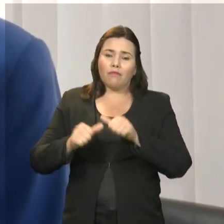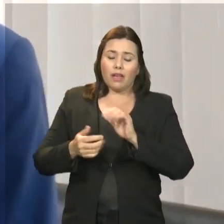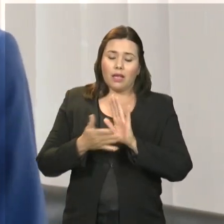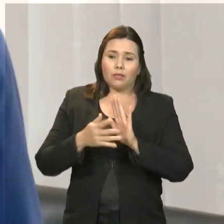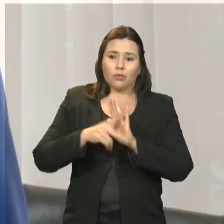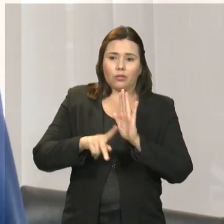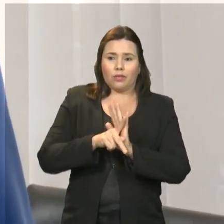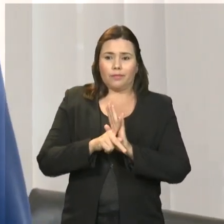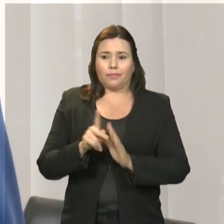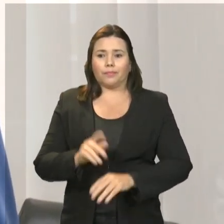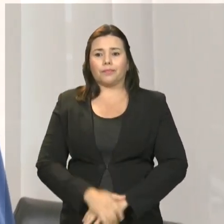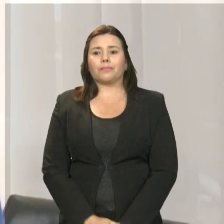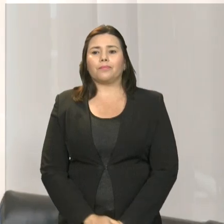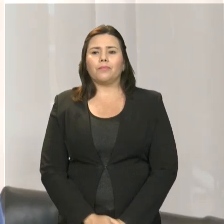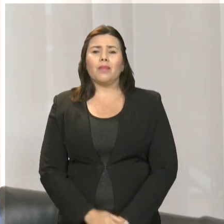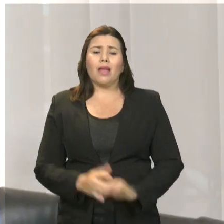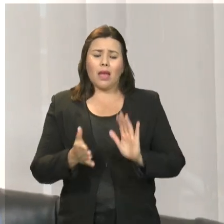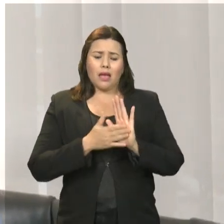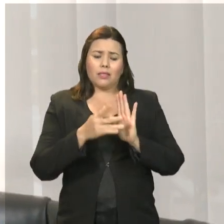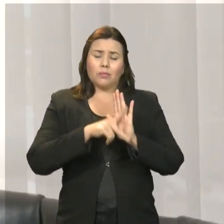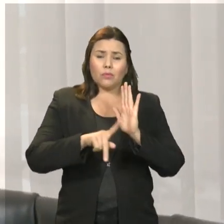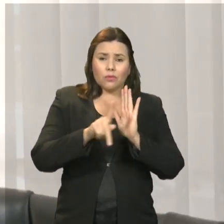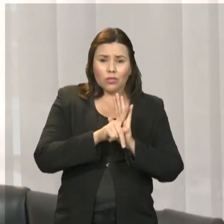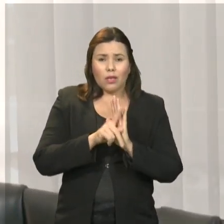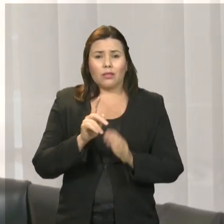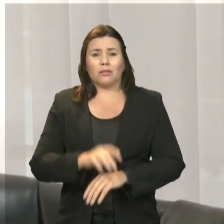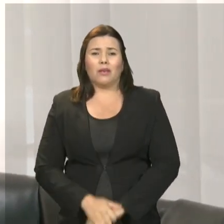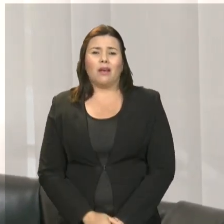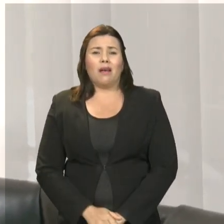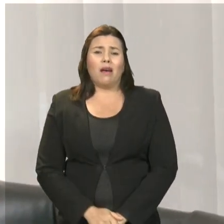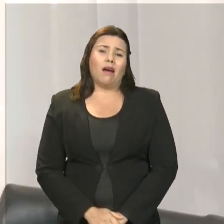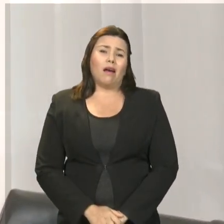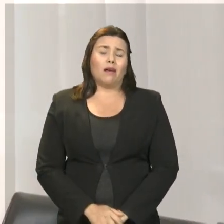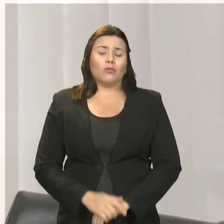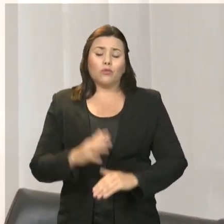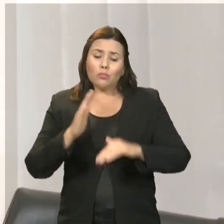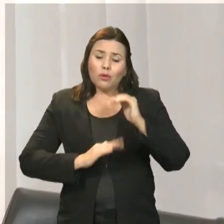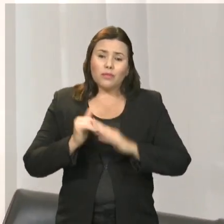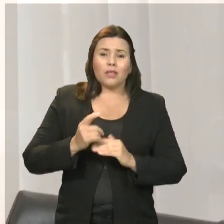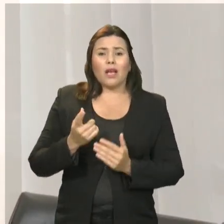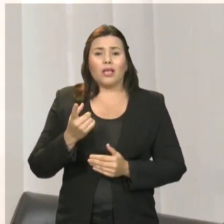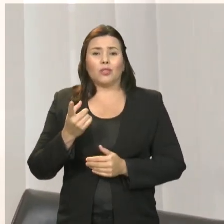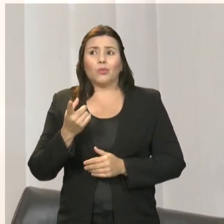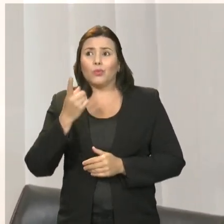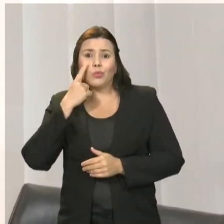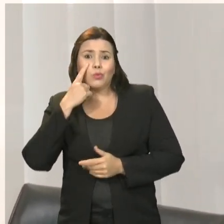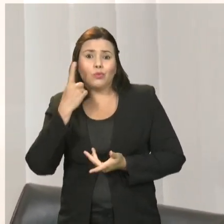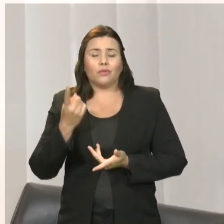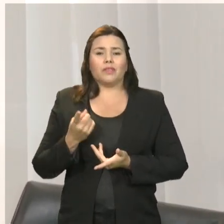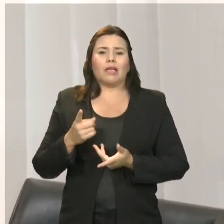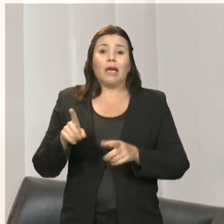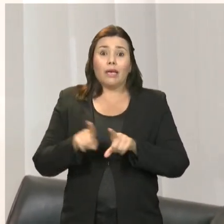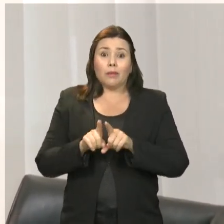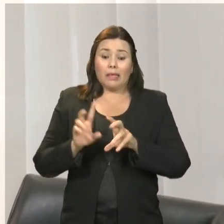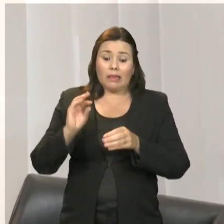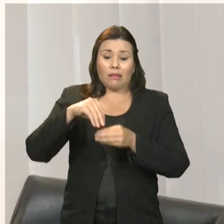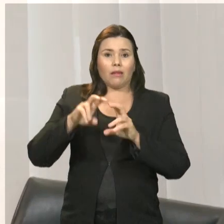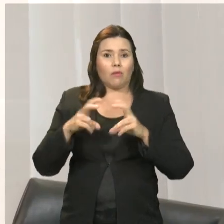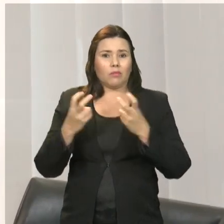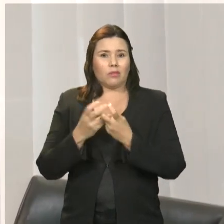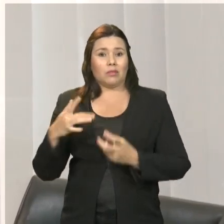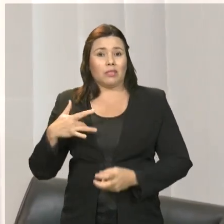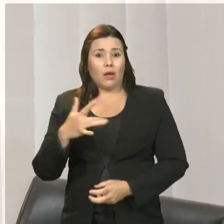um projeto que causou, digamos assim, uma divisão de pensamentos na Comissão de